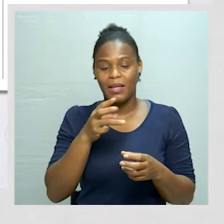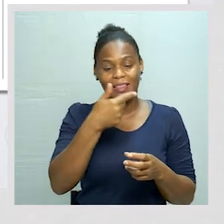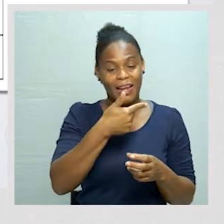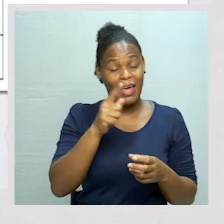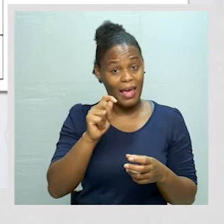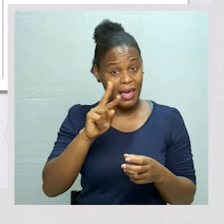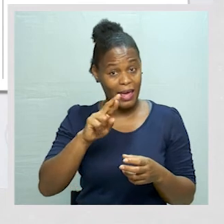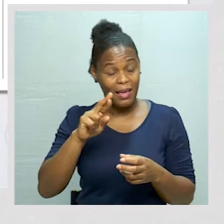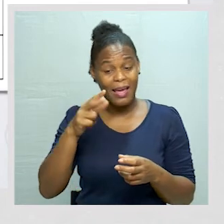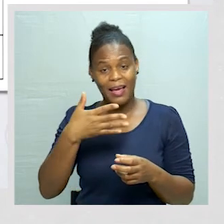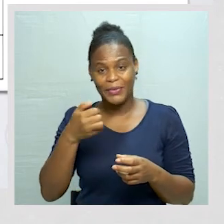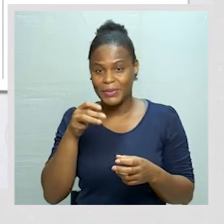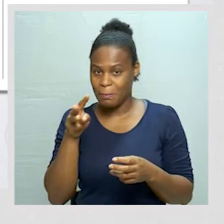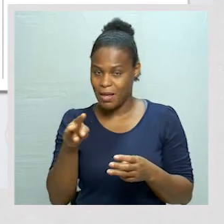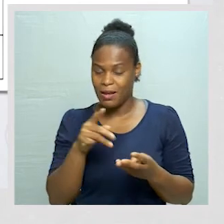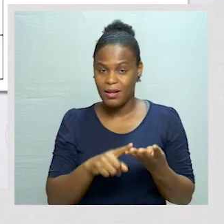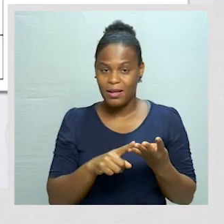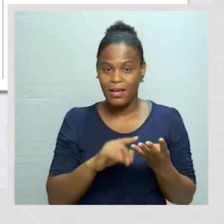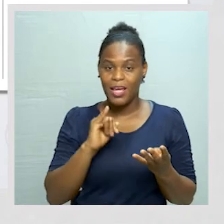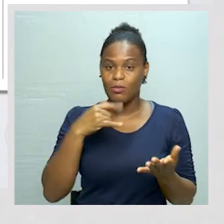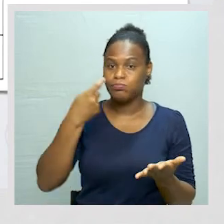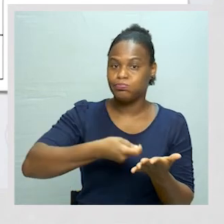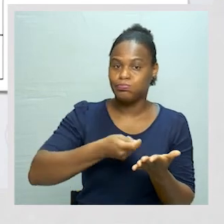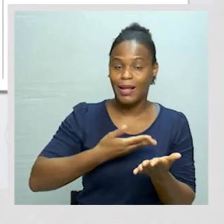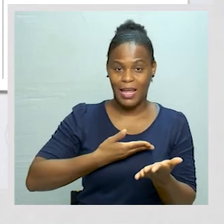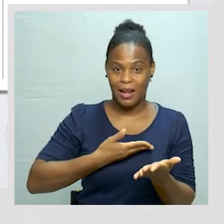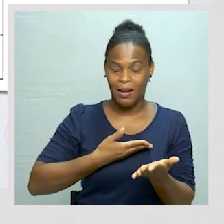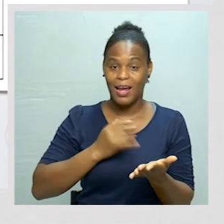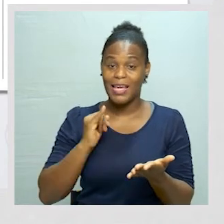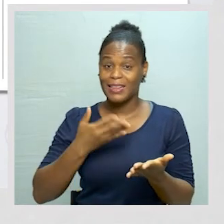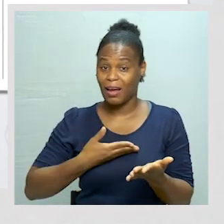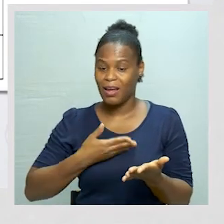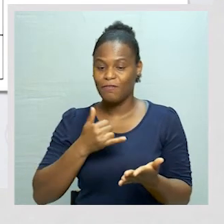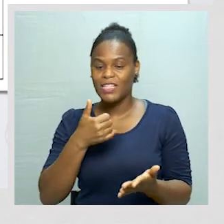transferências externas, de 15 mil. Os impostos diretos, de